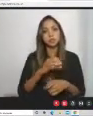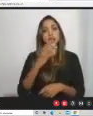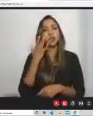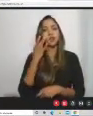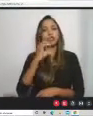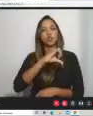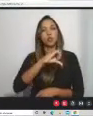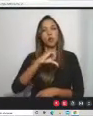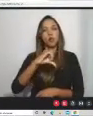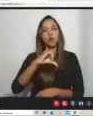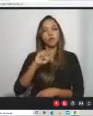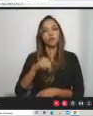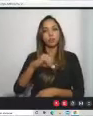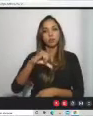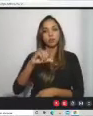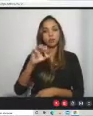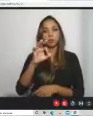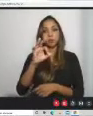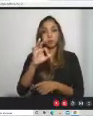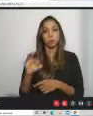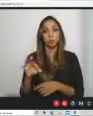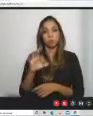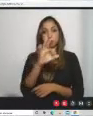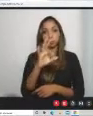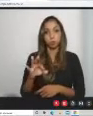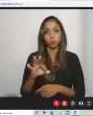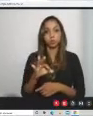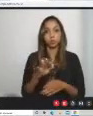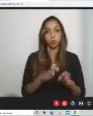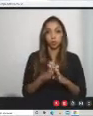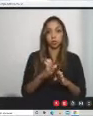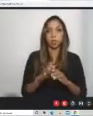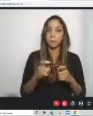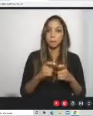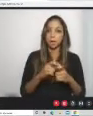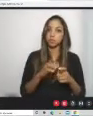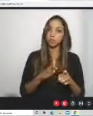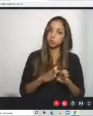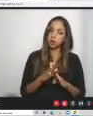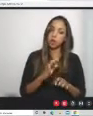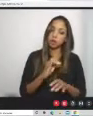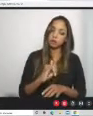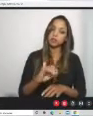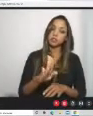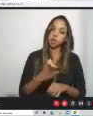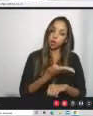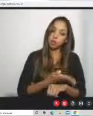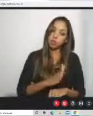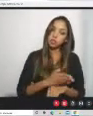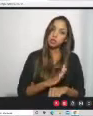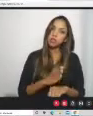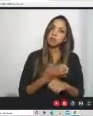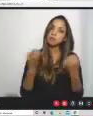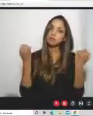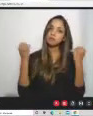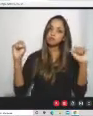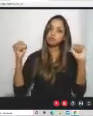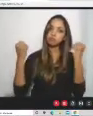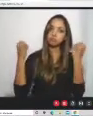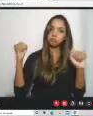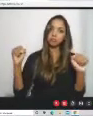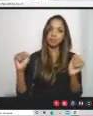99,9% das recomendações médicas é uma prática de atividade física. Então, parabéns pela atitude. Como o vereador